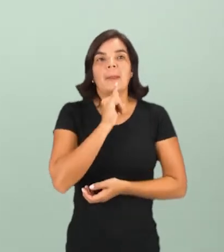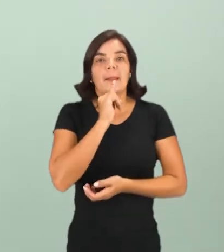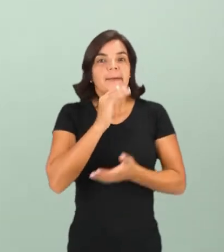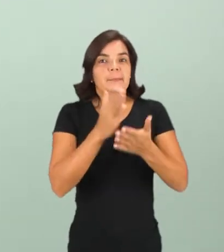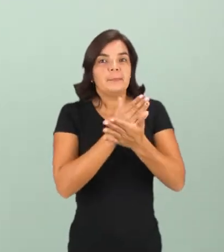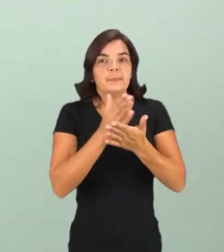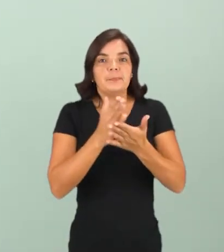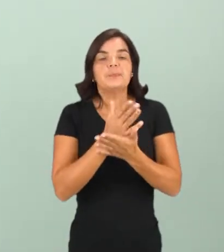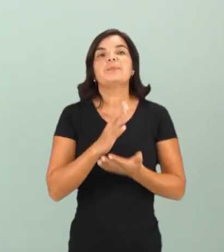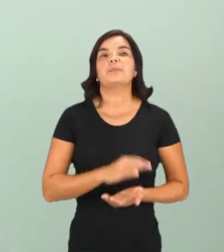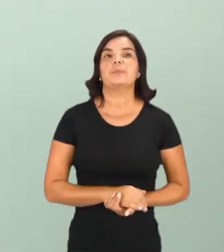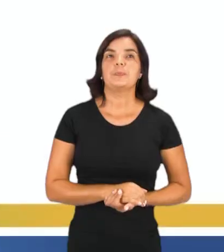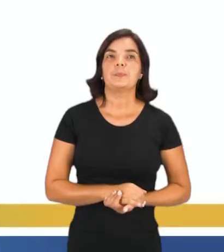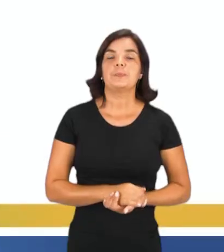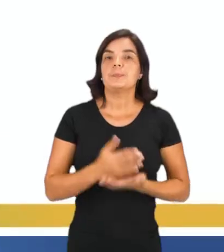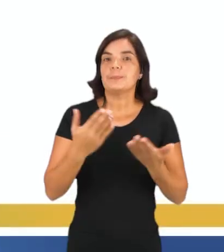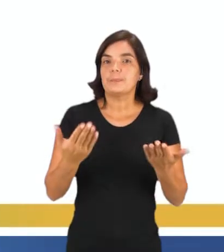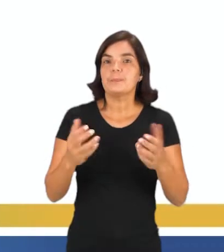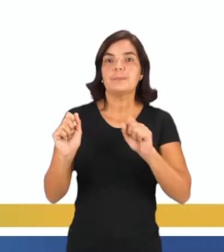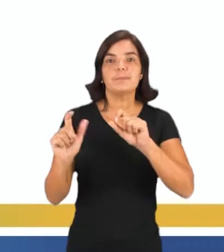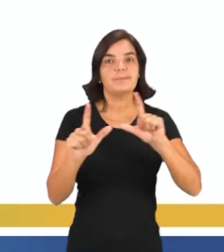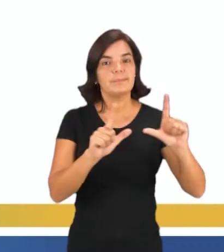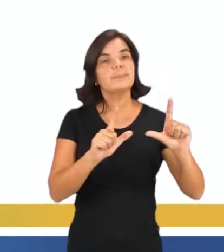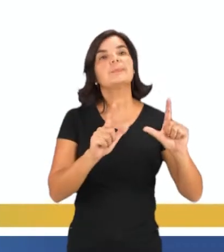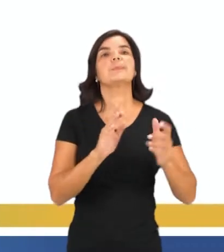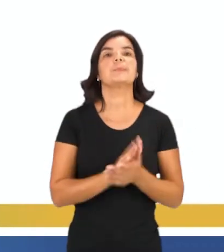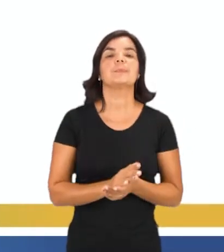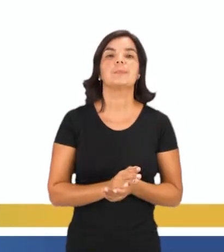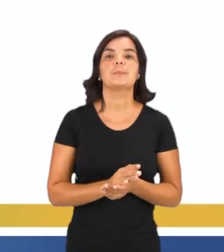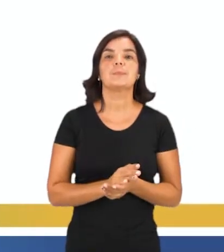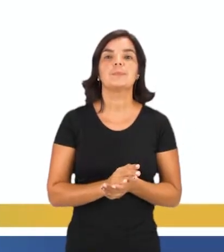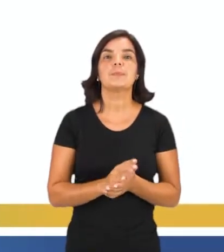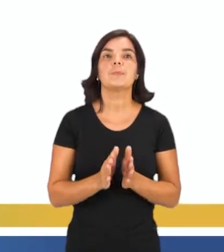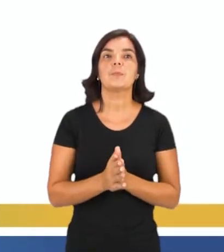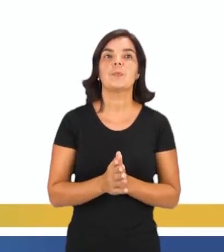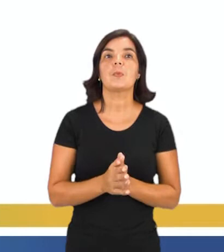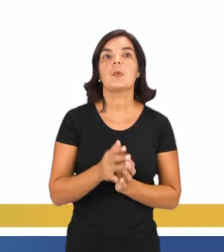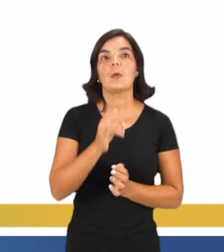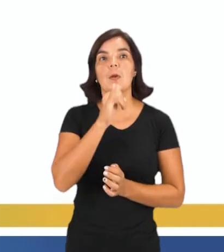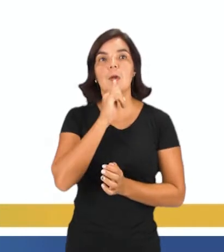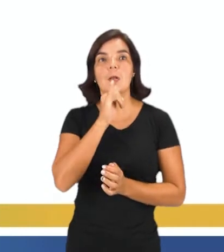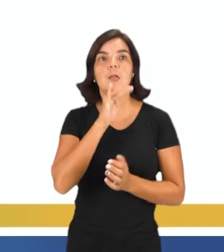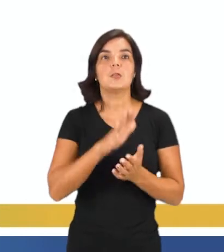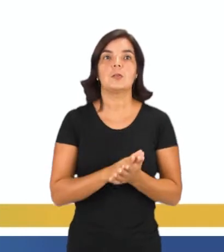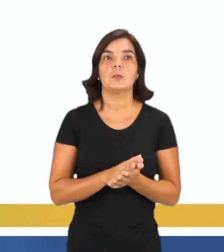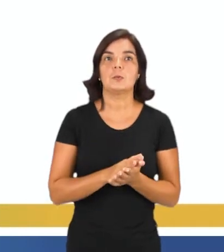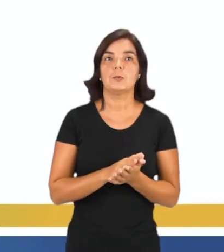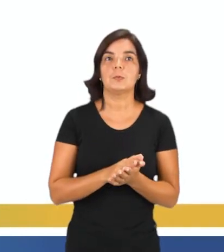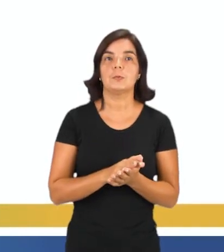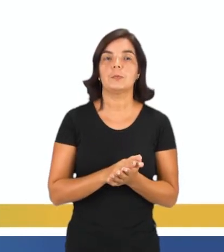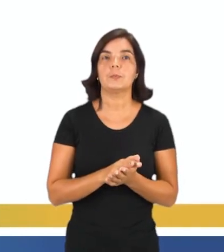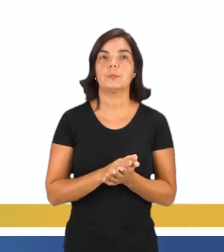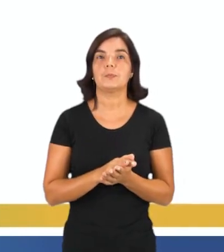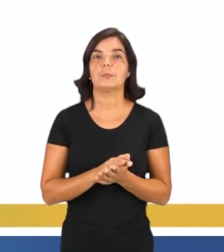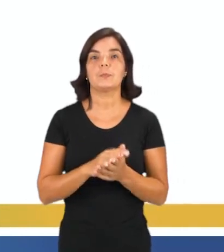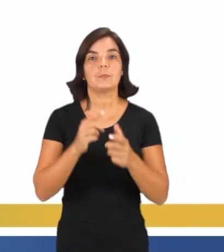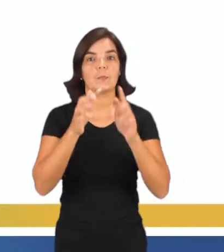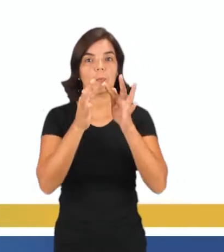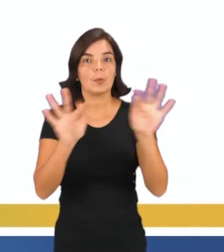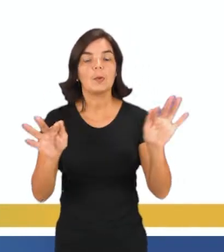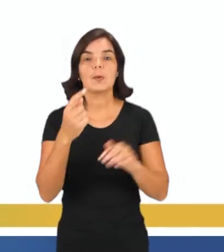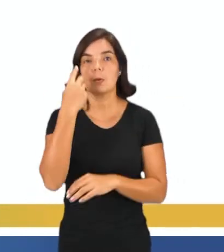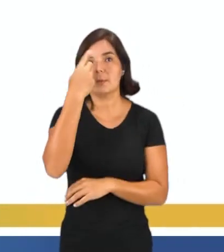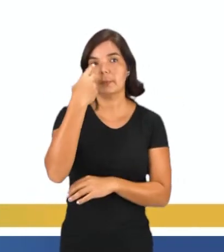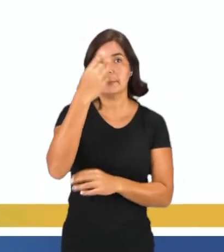aqui alguns exemplos, então vamos lá. Um exemplo para yo, poderia dizer: El regalo de Navidad es